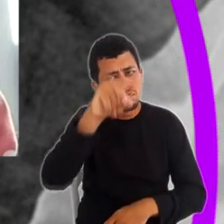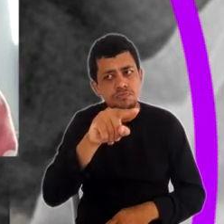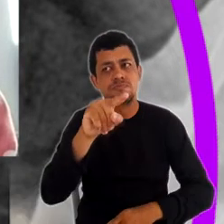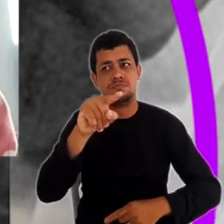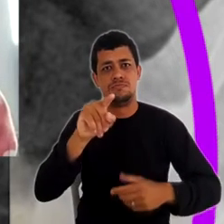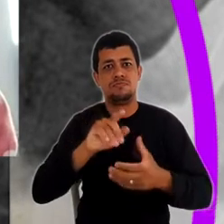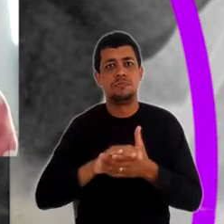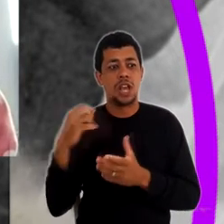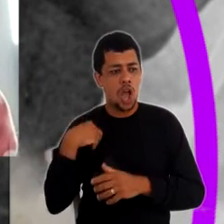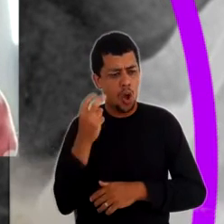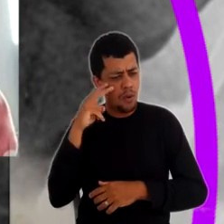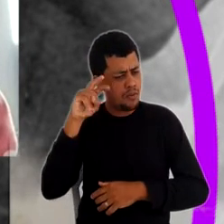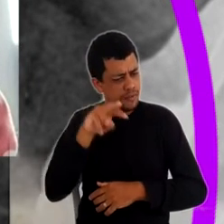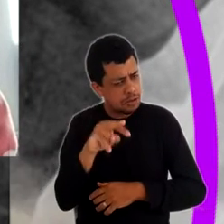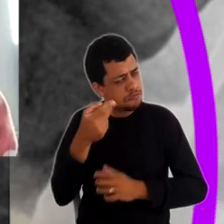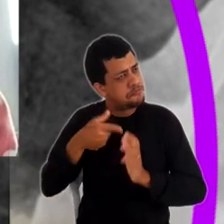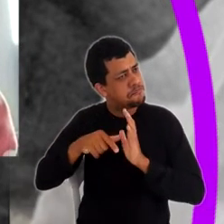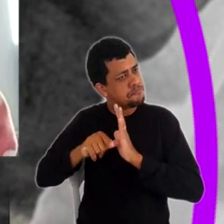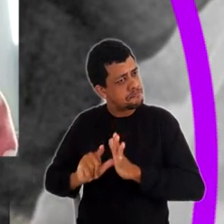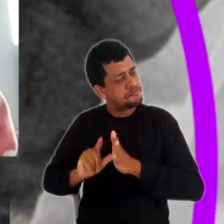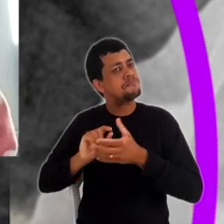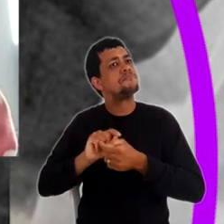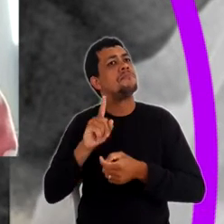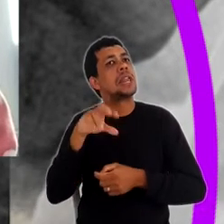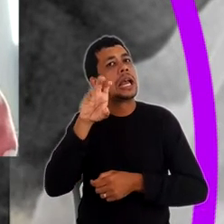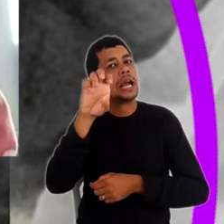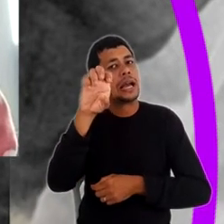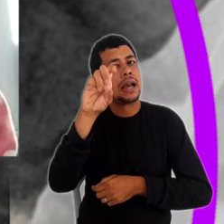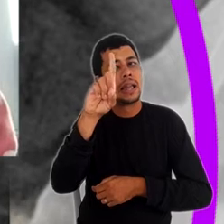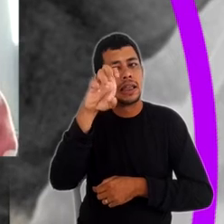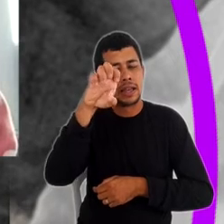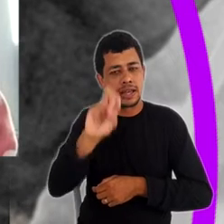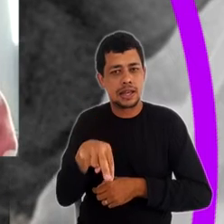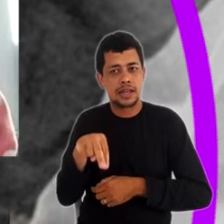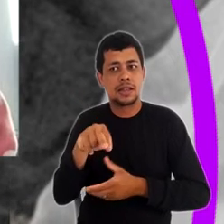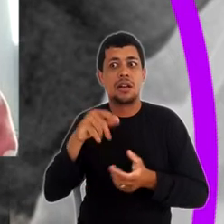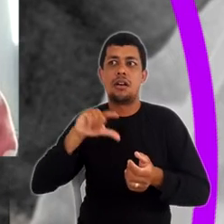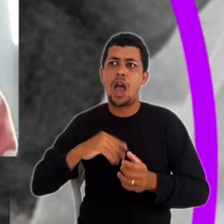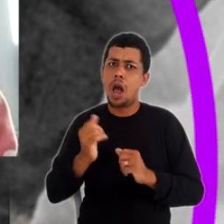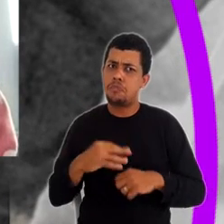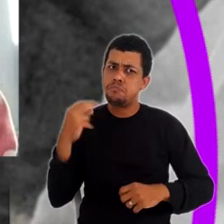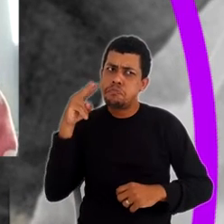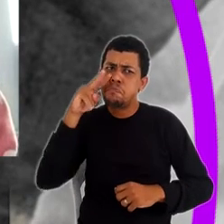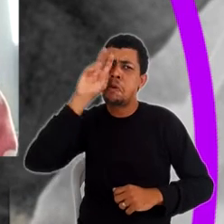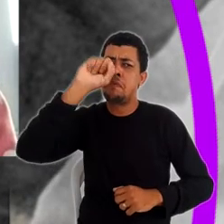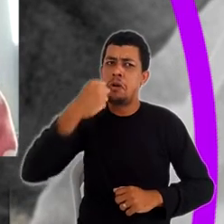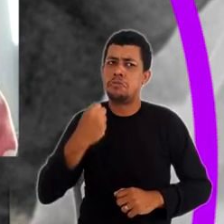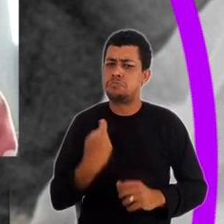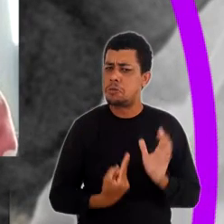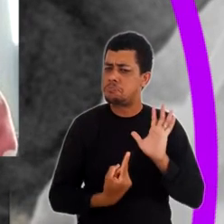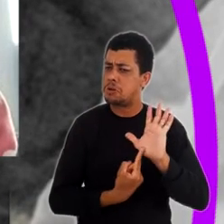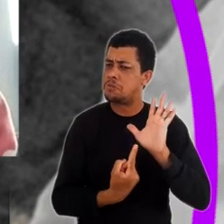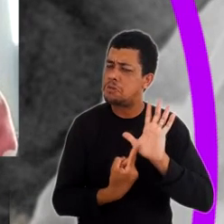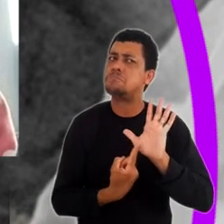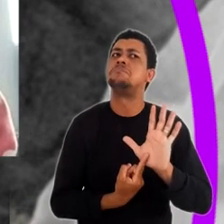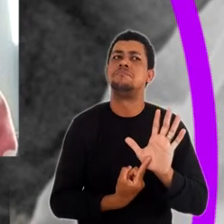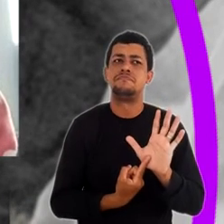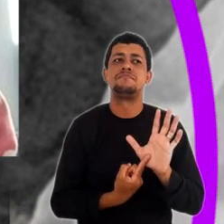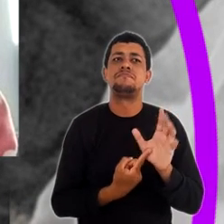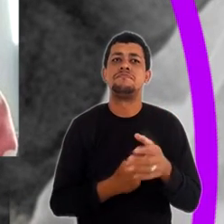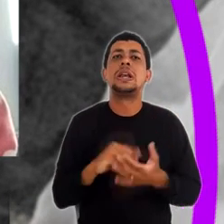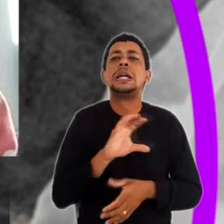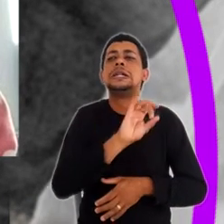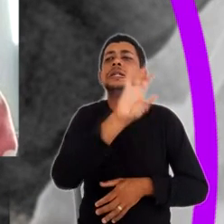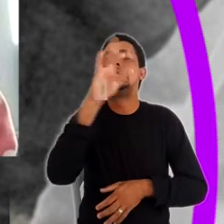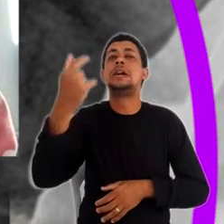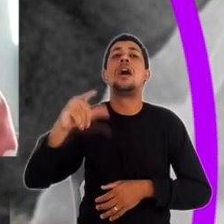que eu tive acesso, né, que é a Eden, tem uma pegada muito forte, que ela tem uma mensagem ali que cada